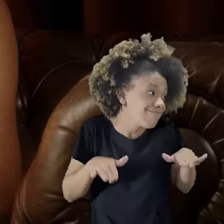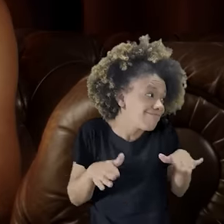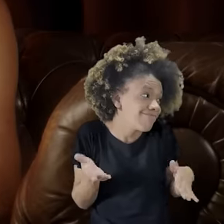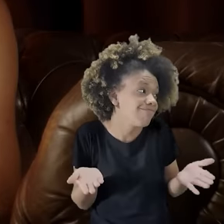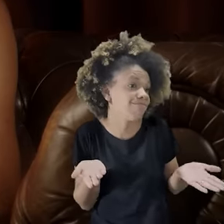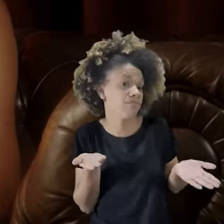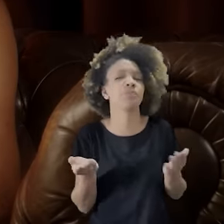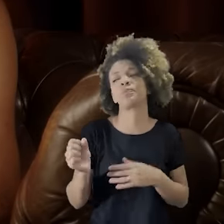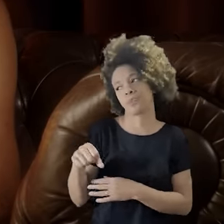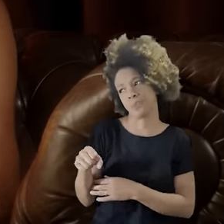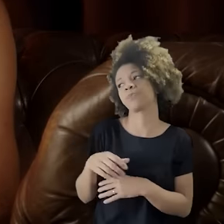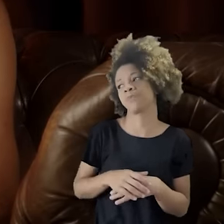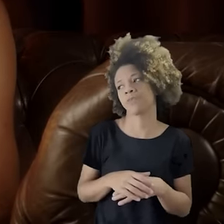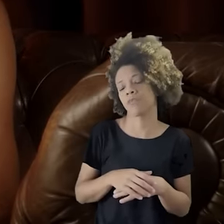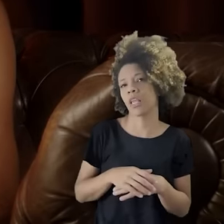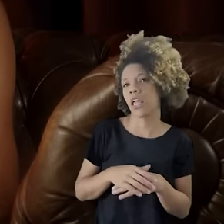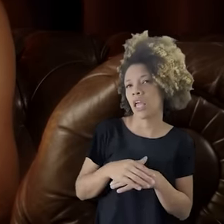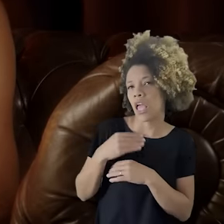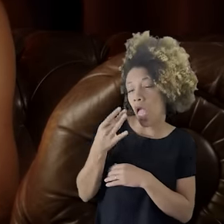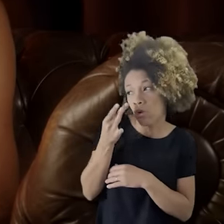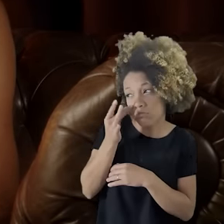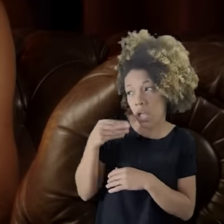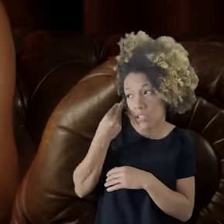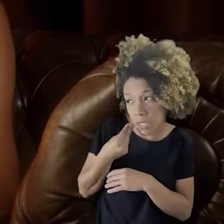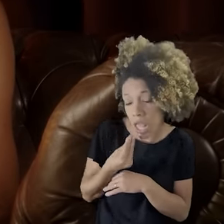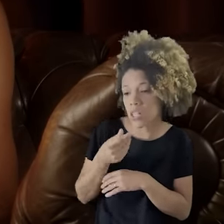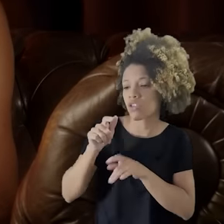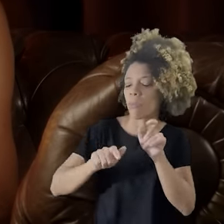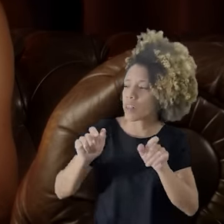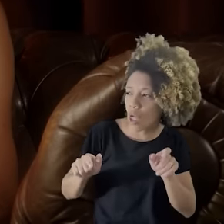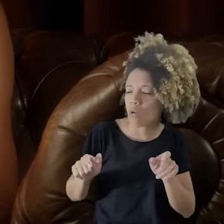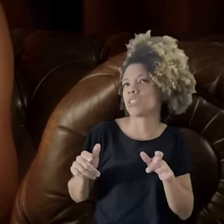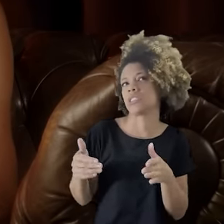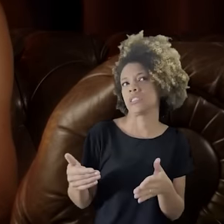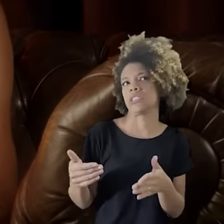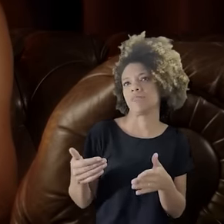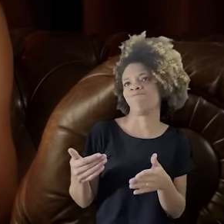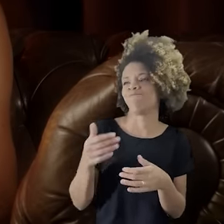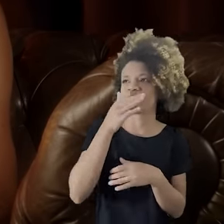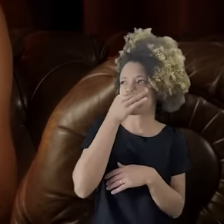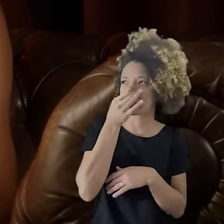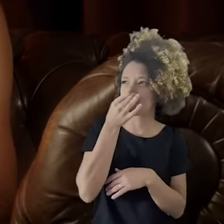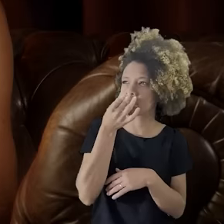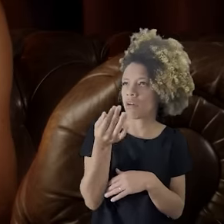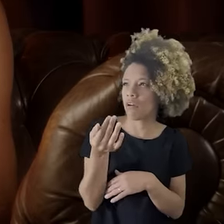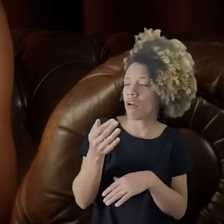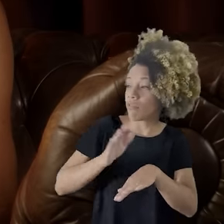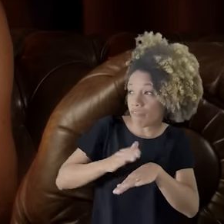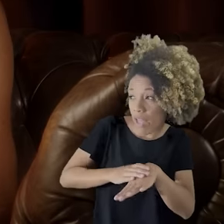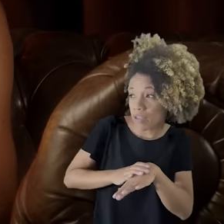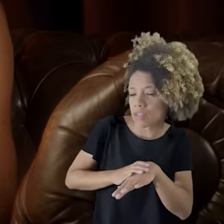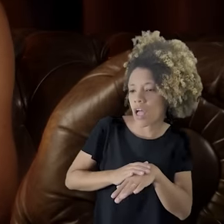exatamente eu vi muitos relatos de pessoas que assim que praticamente fizeram